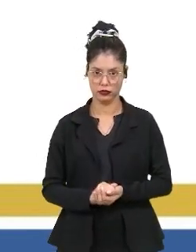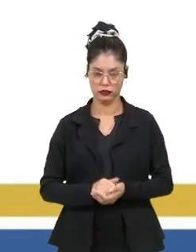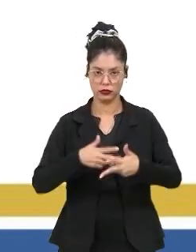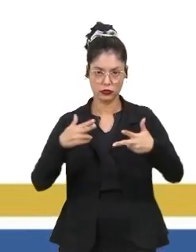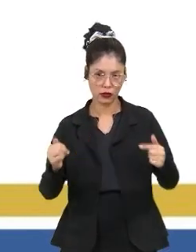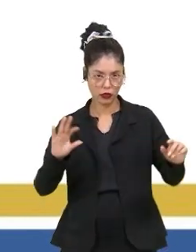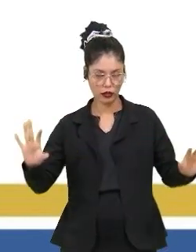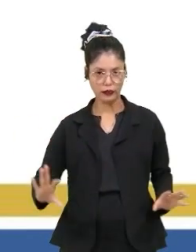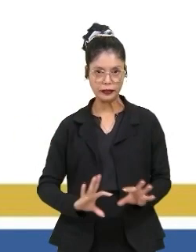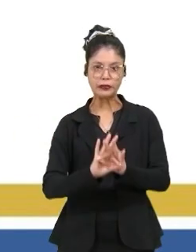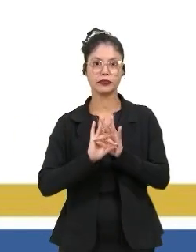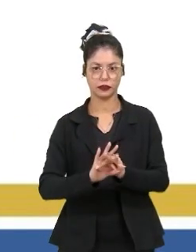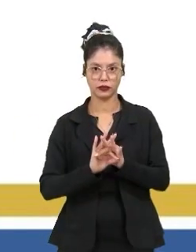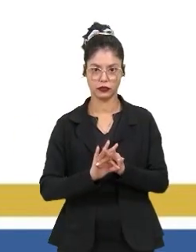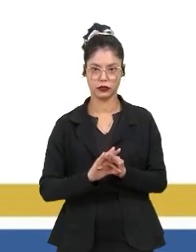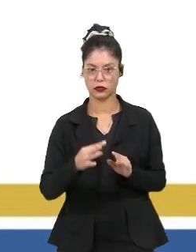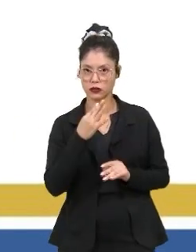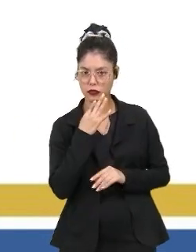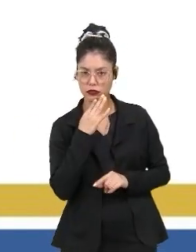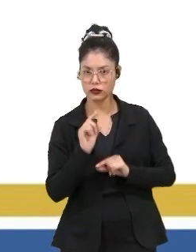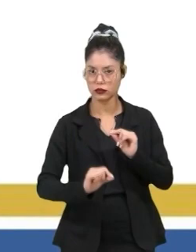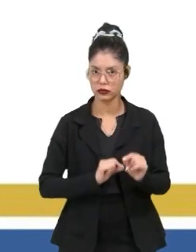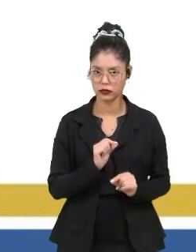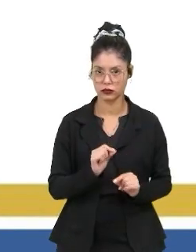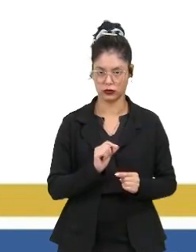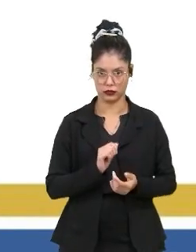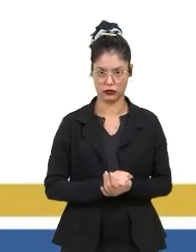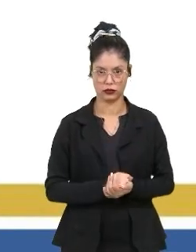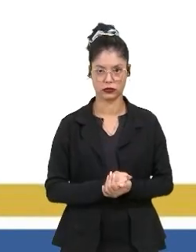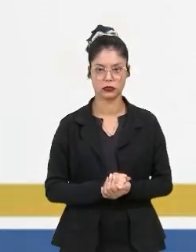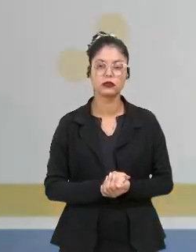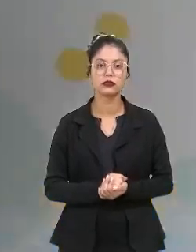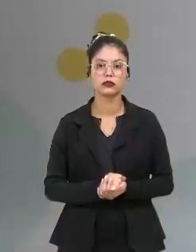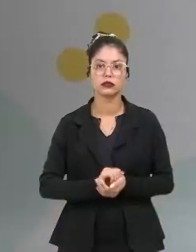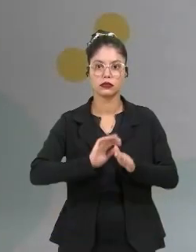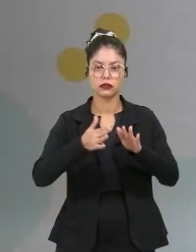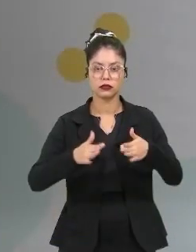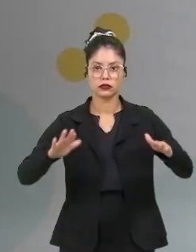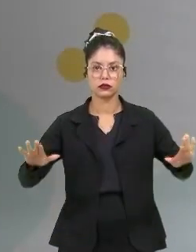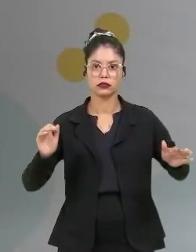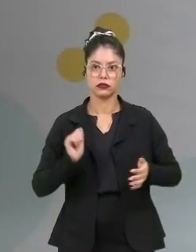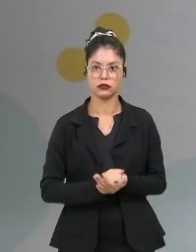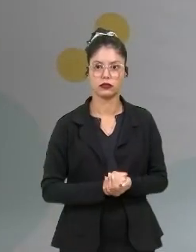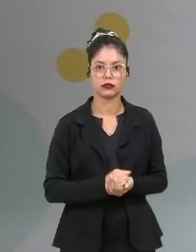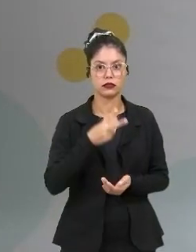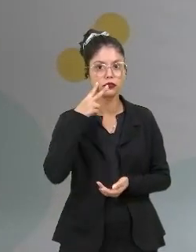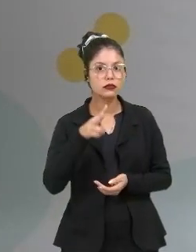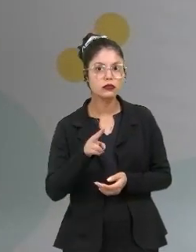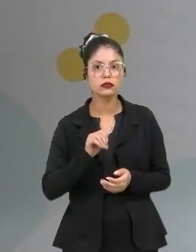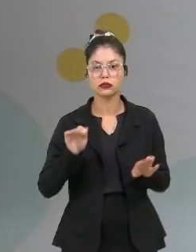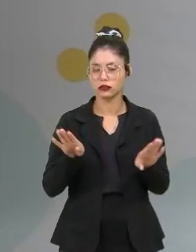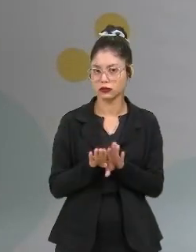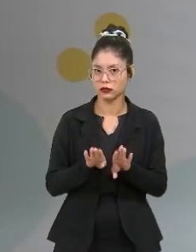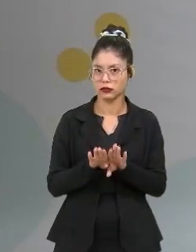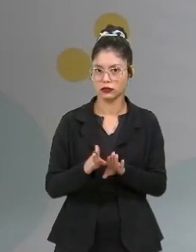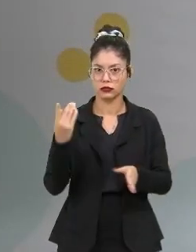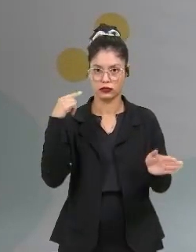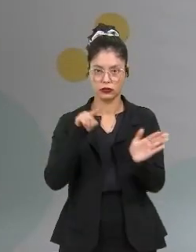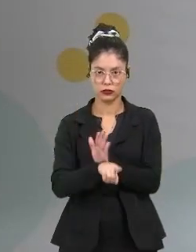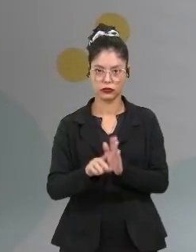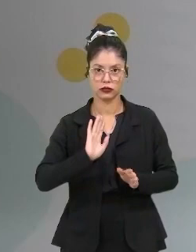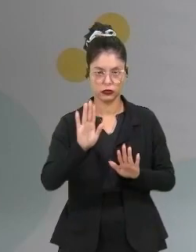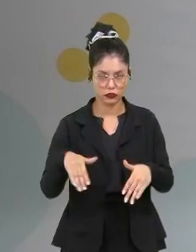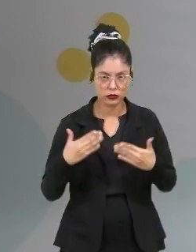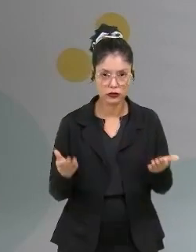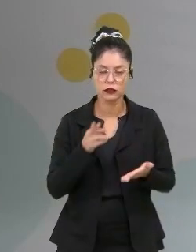coisa relacionada ao que conhecemos também como as ondas eletromagnéticas. Vimos isso também numa questão ao qual a